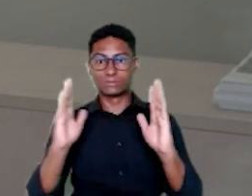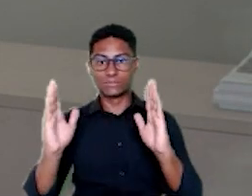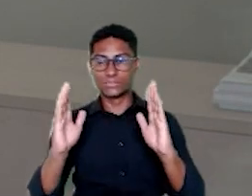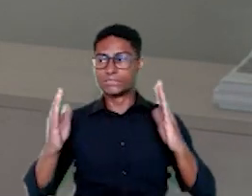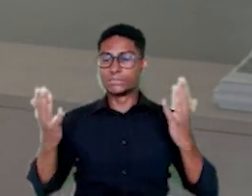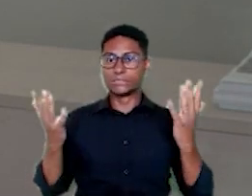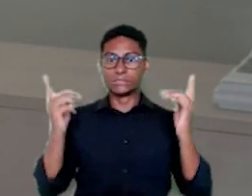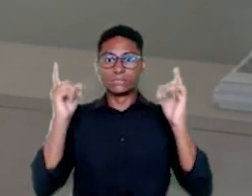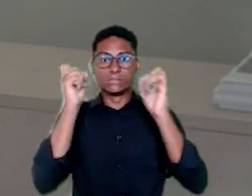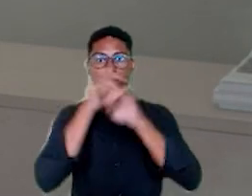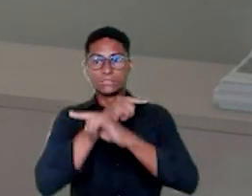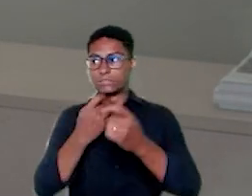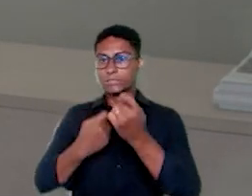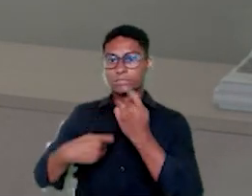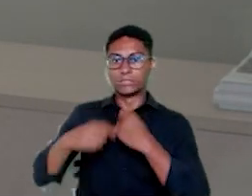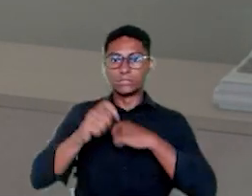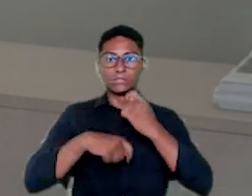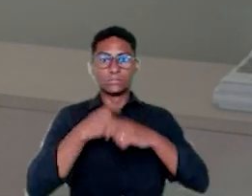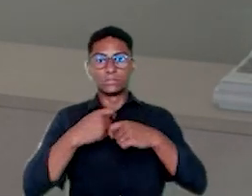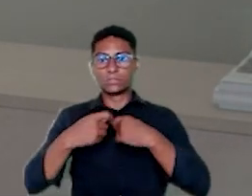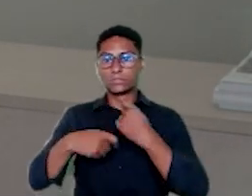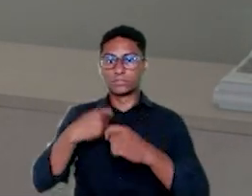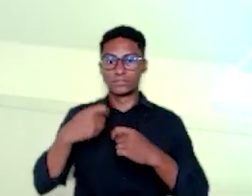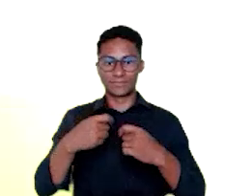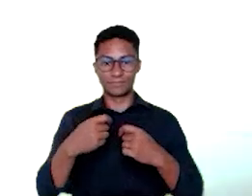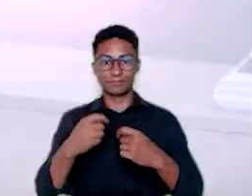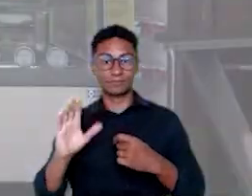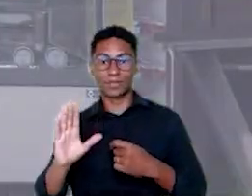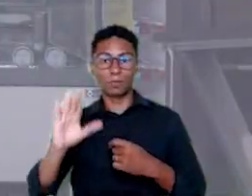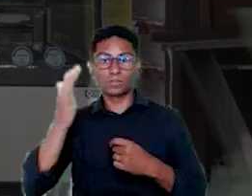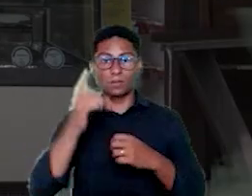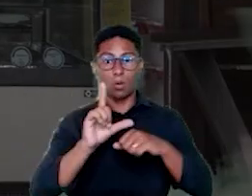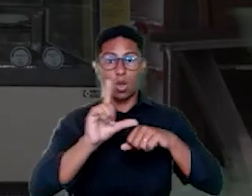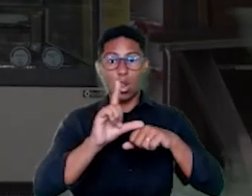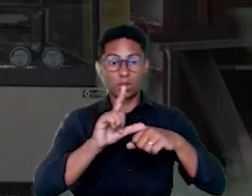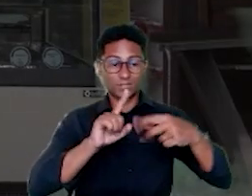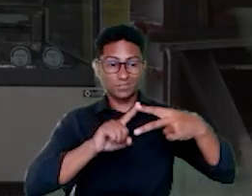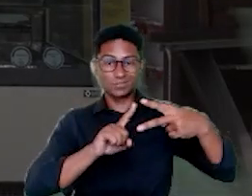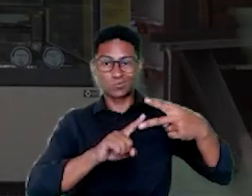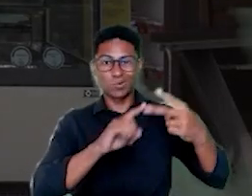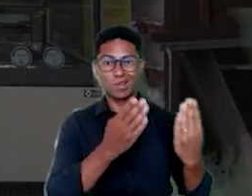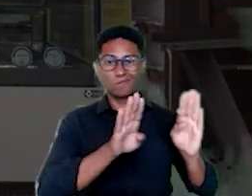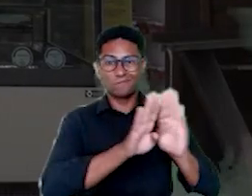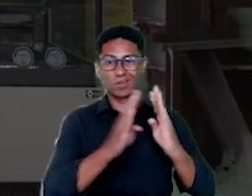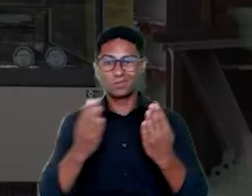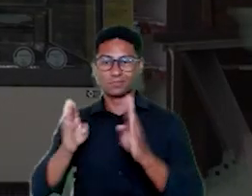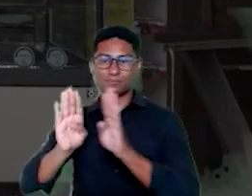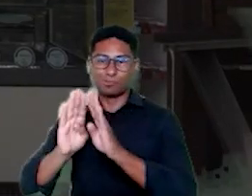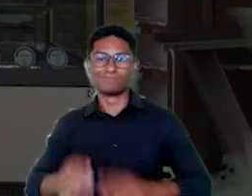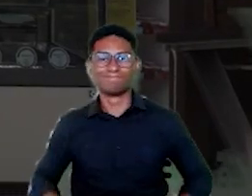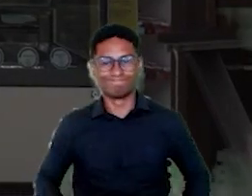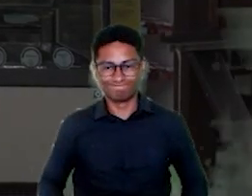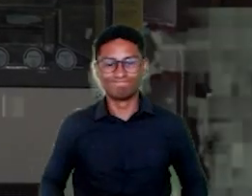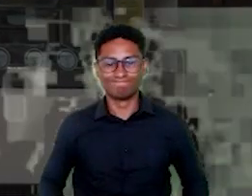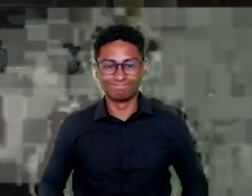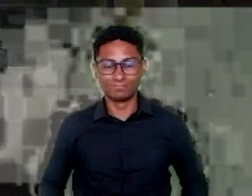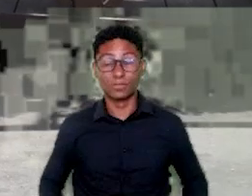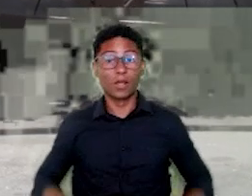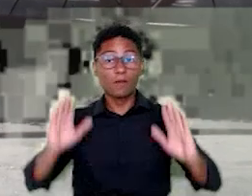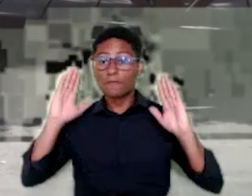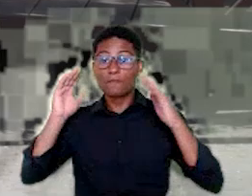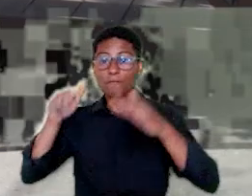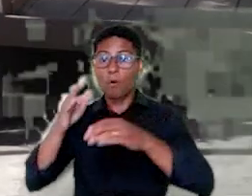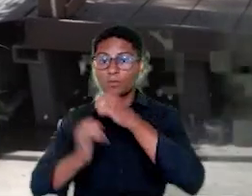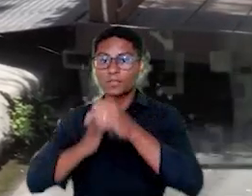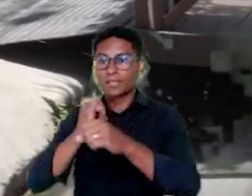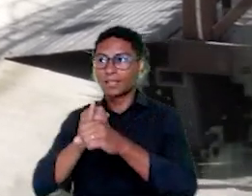E nesse momento fechamos as nossas duas unidades, a gente tinha um showroom, resolvemos fechar as duas lojas e focar no online. E